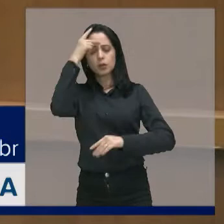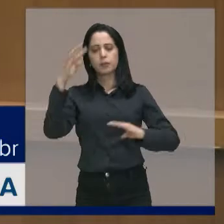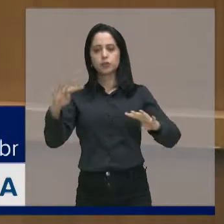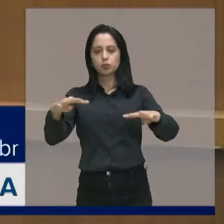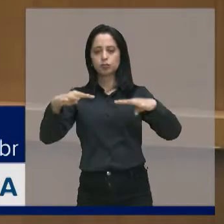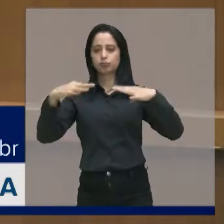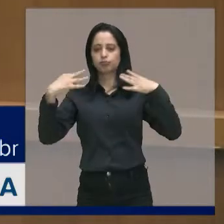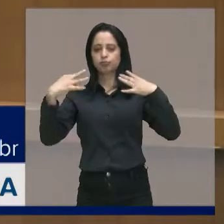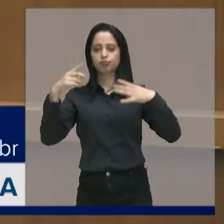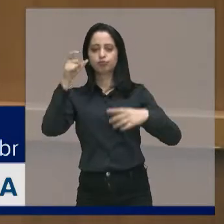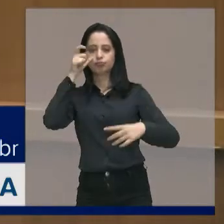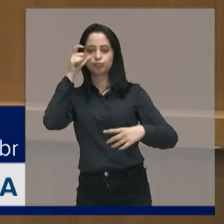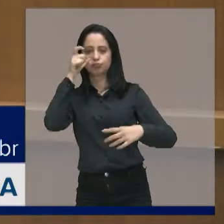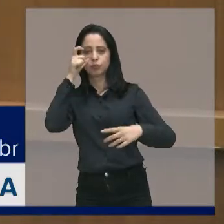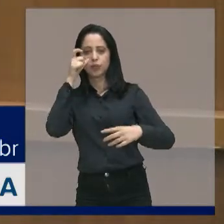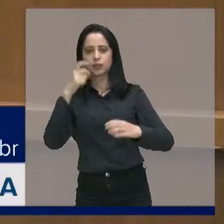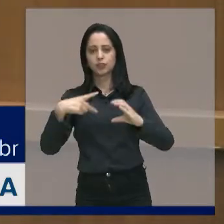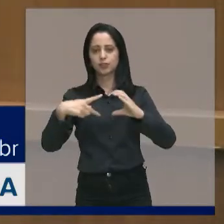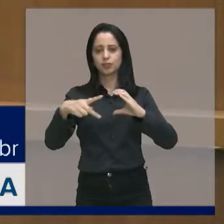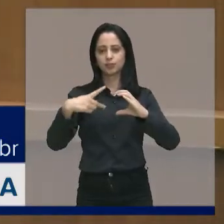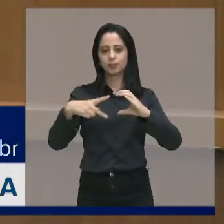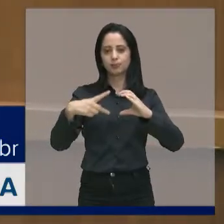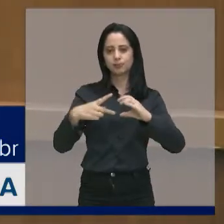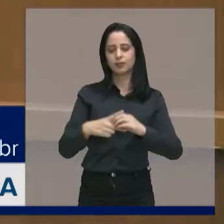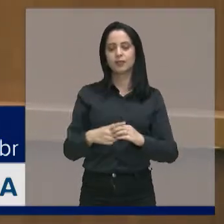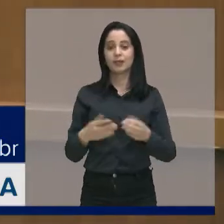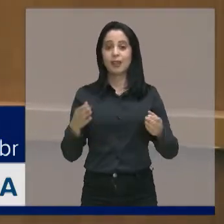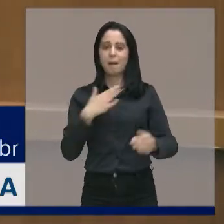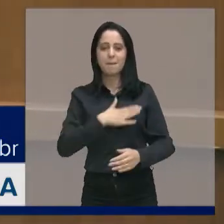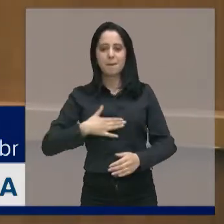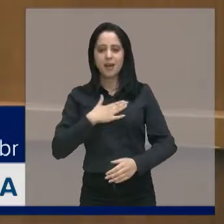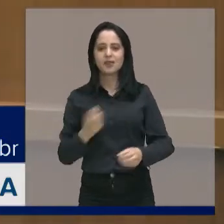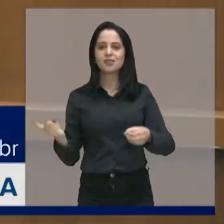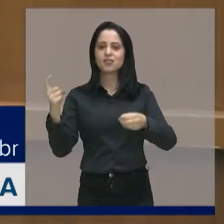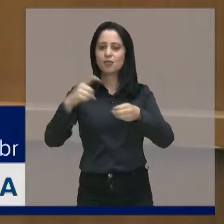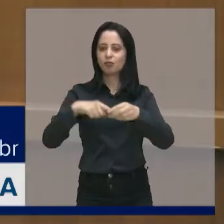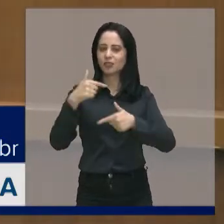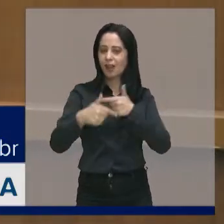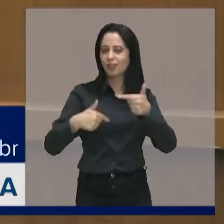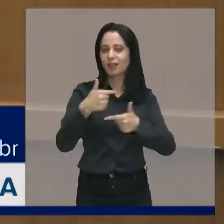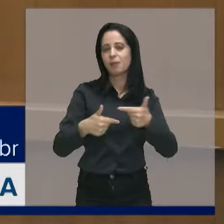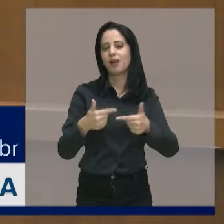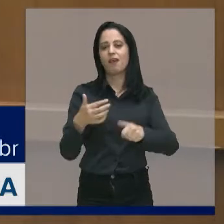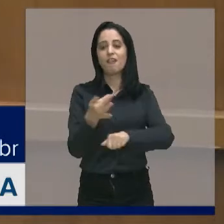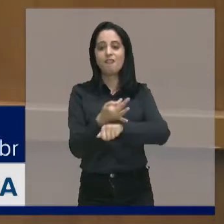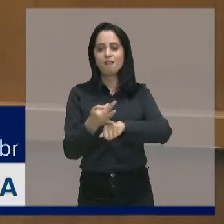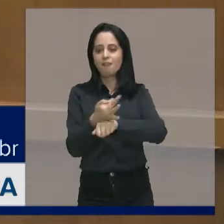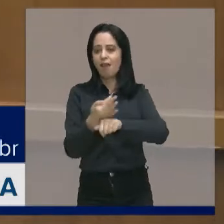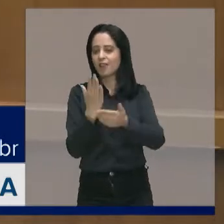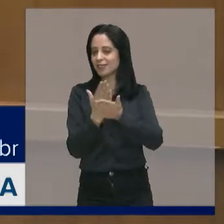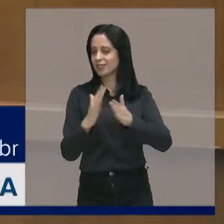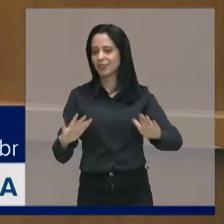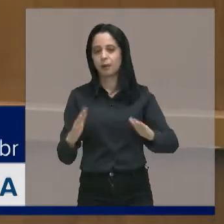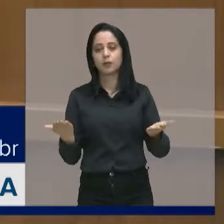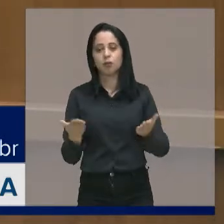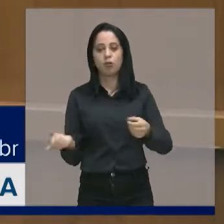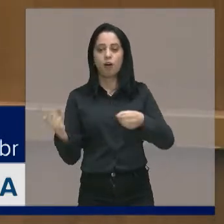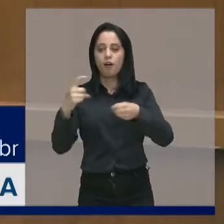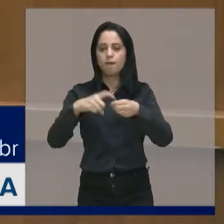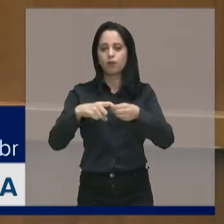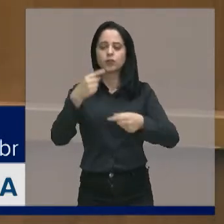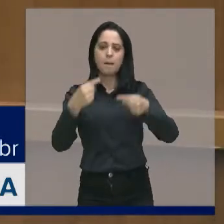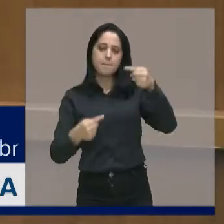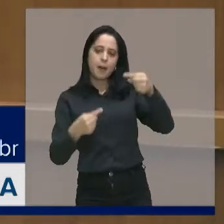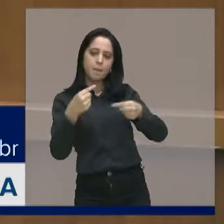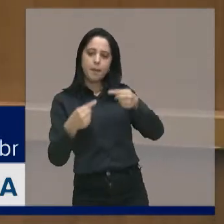pela TV Câmara. É um prazer estar aqui novamente, depois desse recesso, podendo discutir as